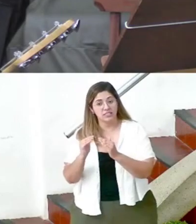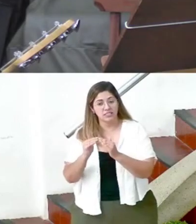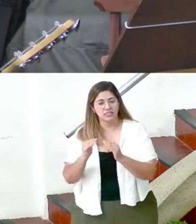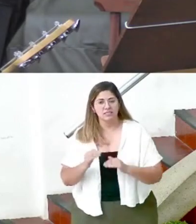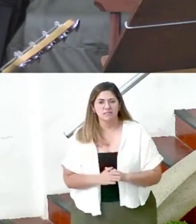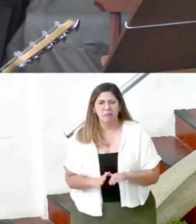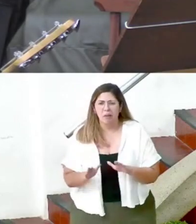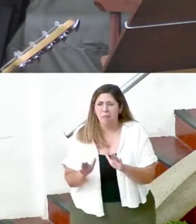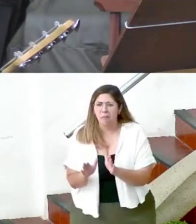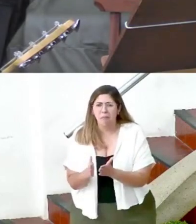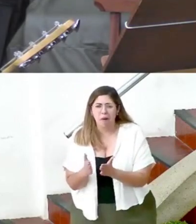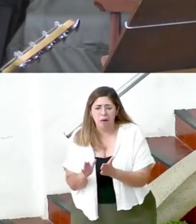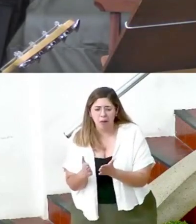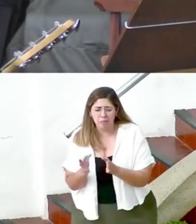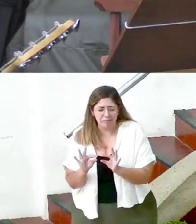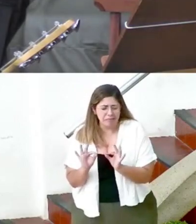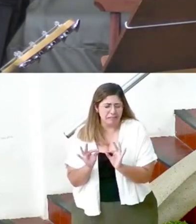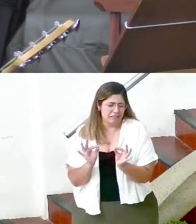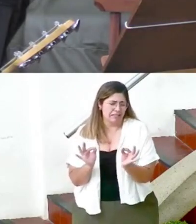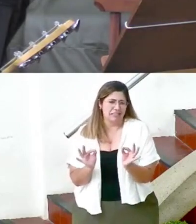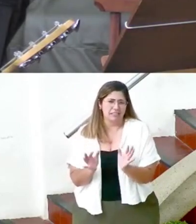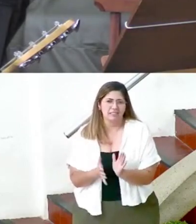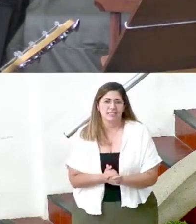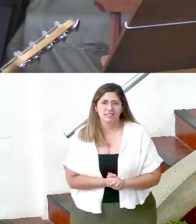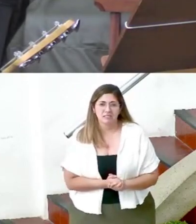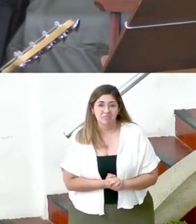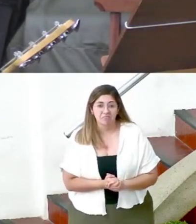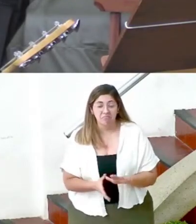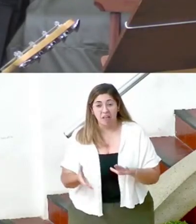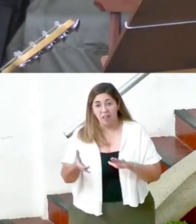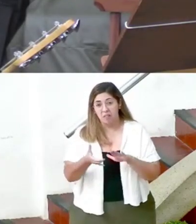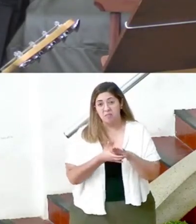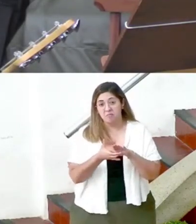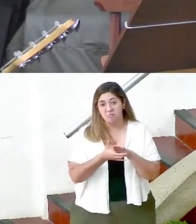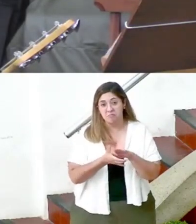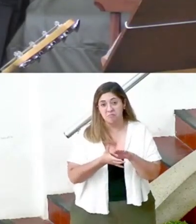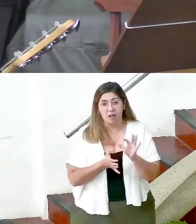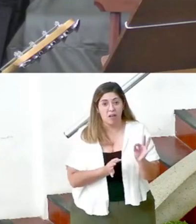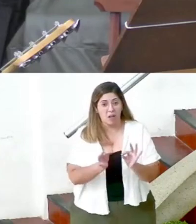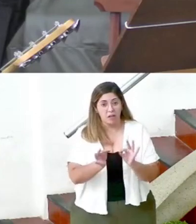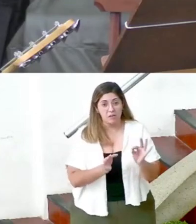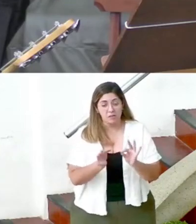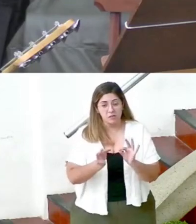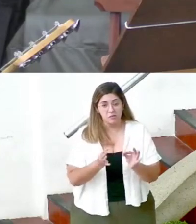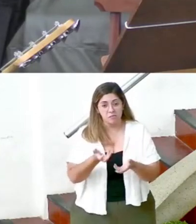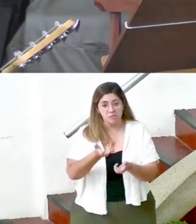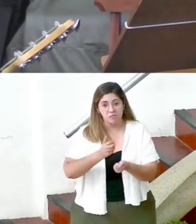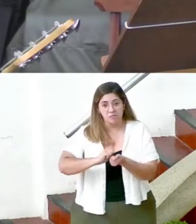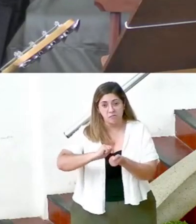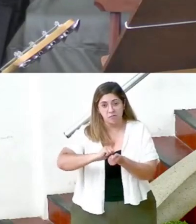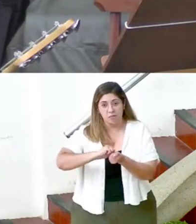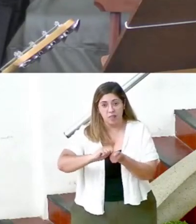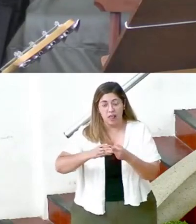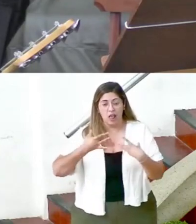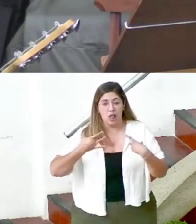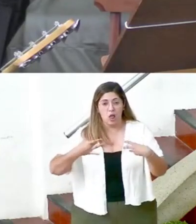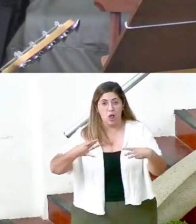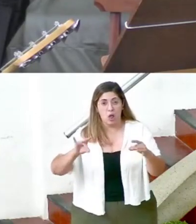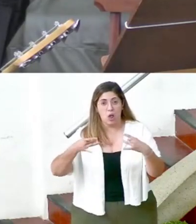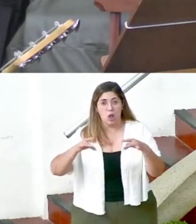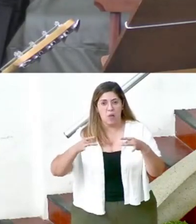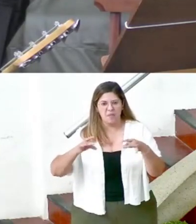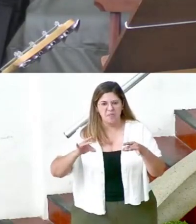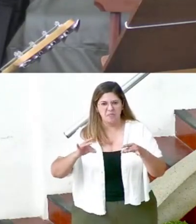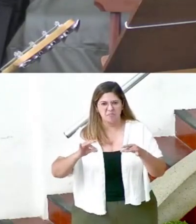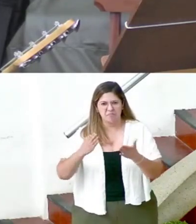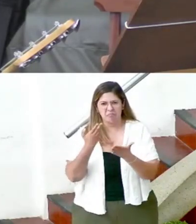muito pobres, são muito simples, são sapateiros, são lavadeiros, e tem mais, são pessoas sem